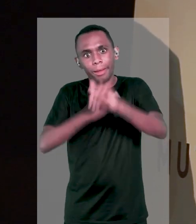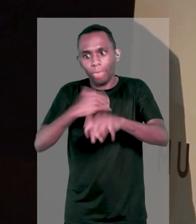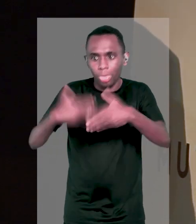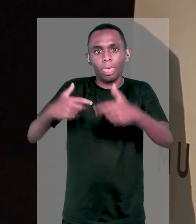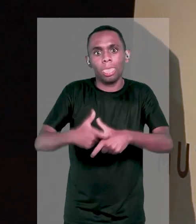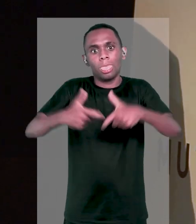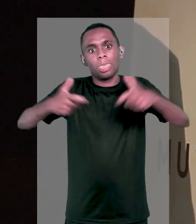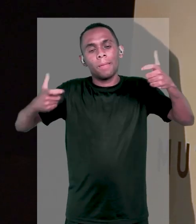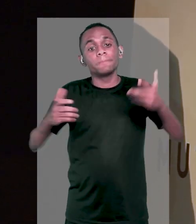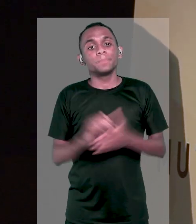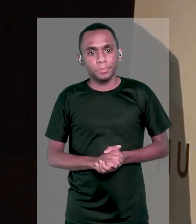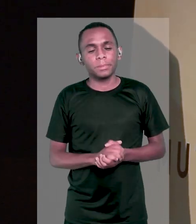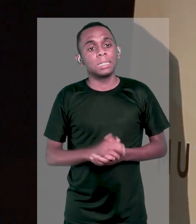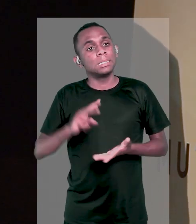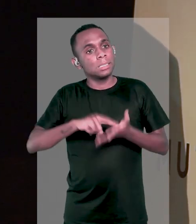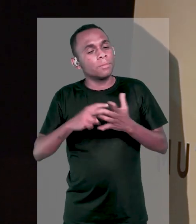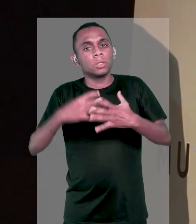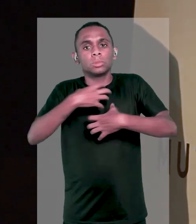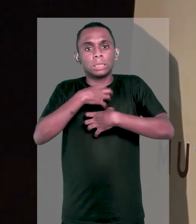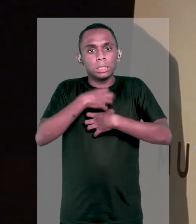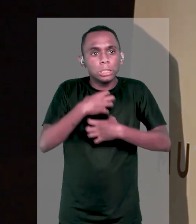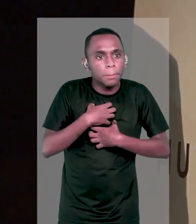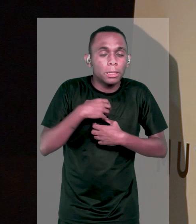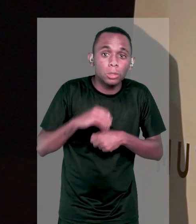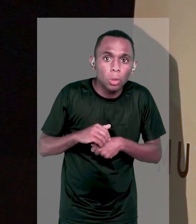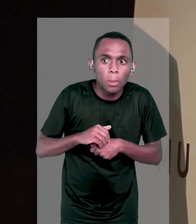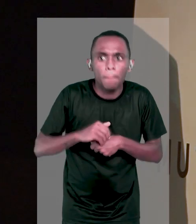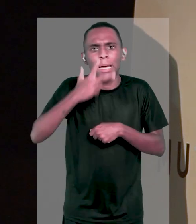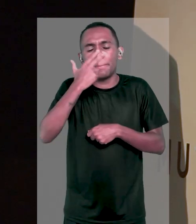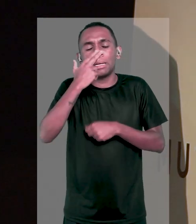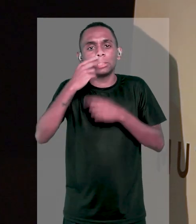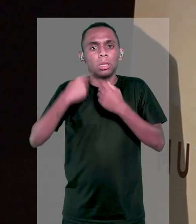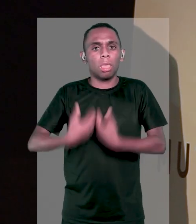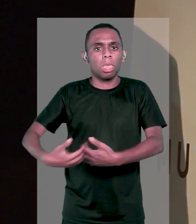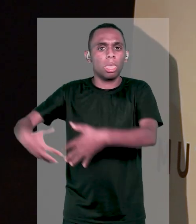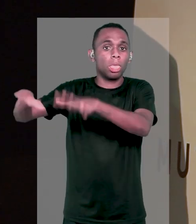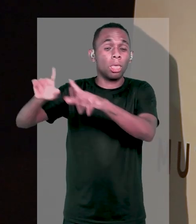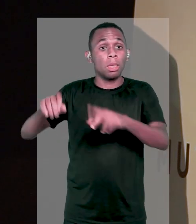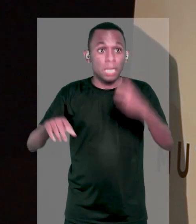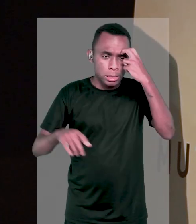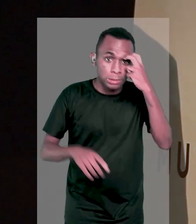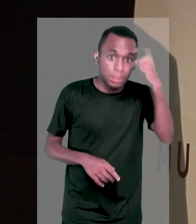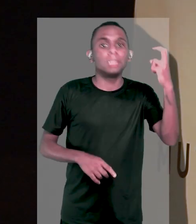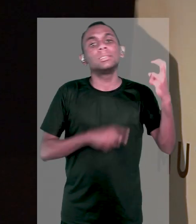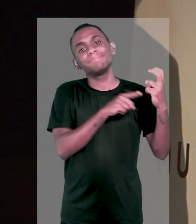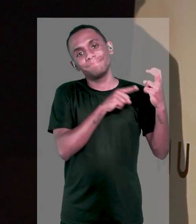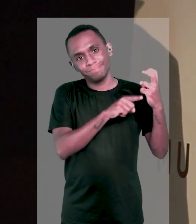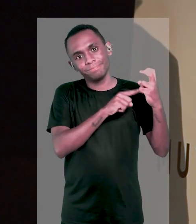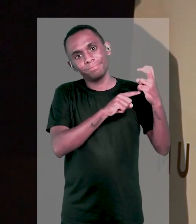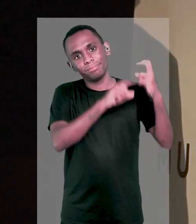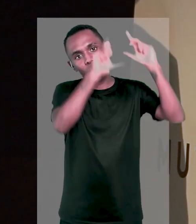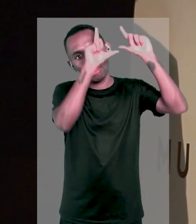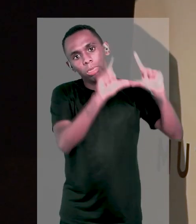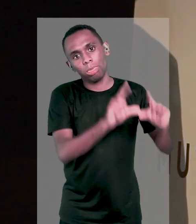no entanto diversos indícios podem suscitar o temor de que o aumento da intensidade